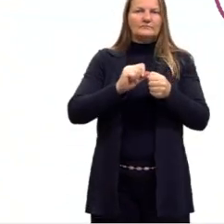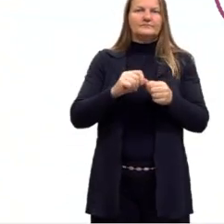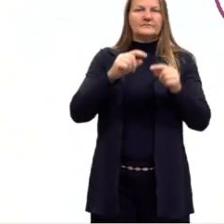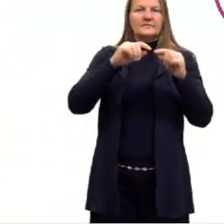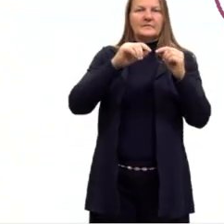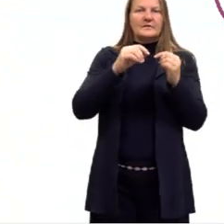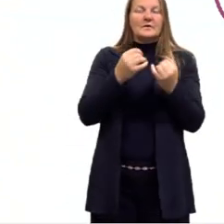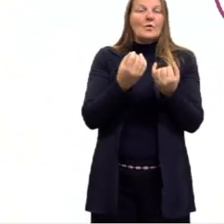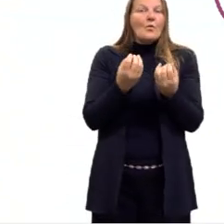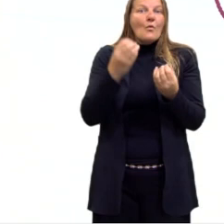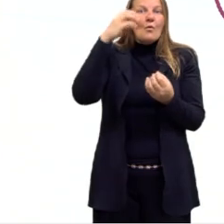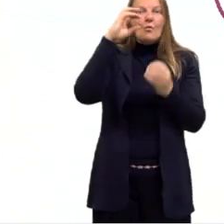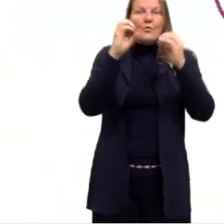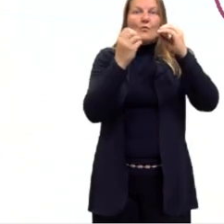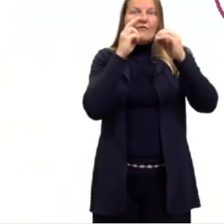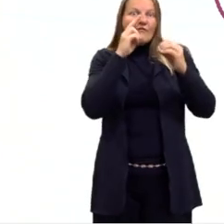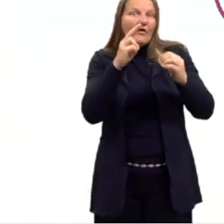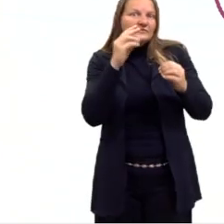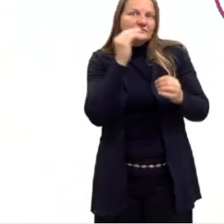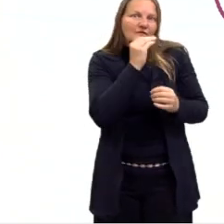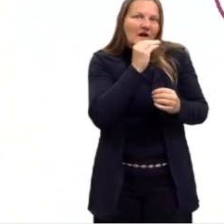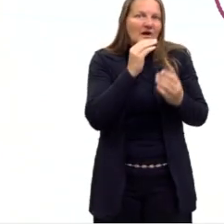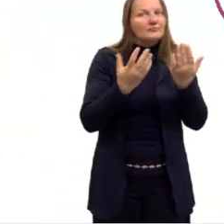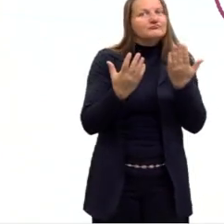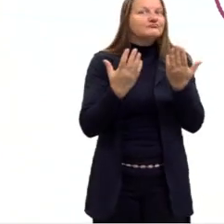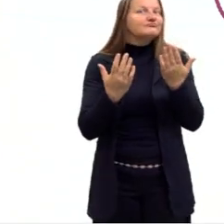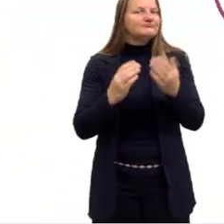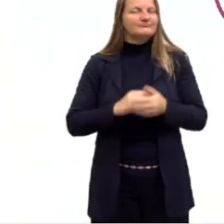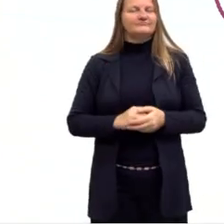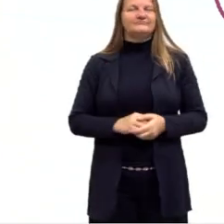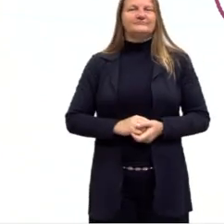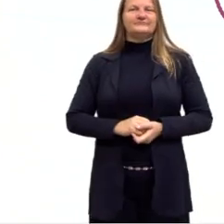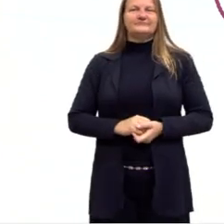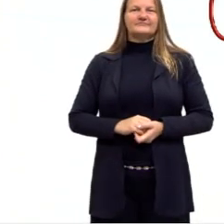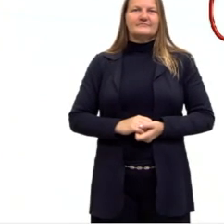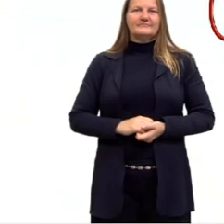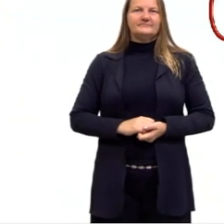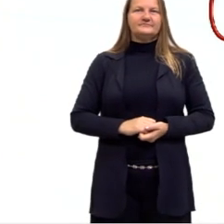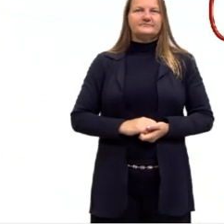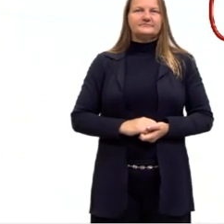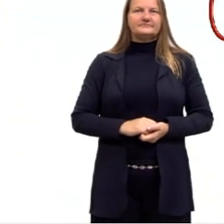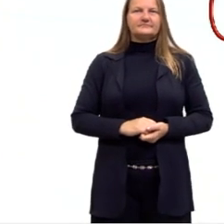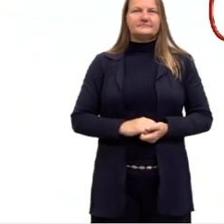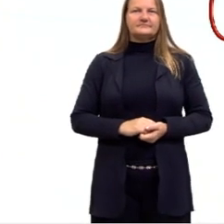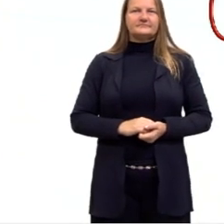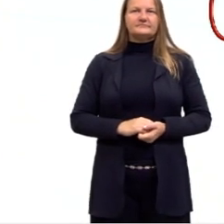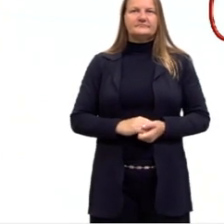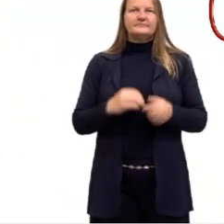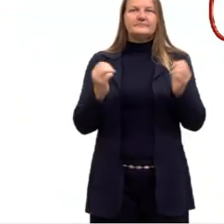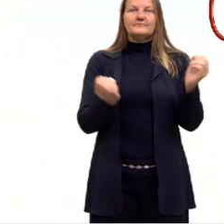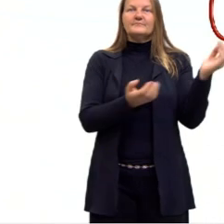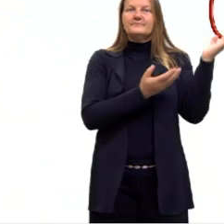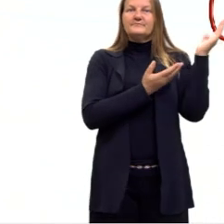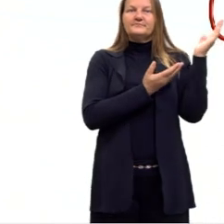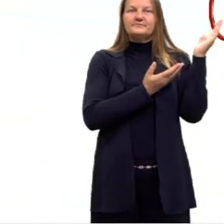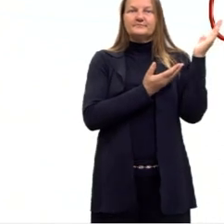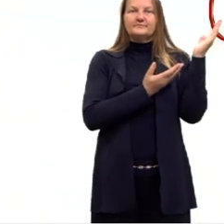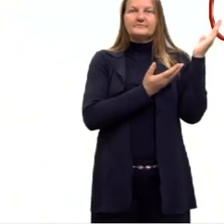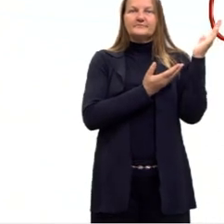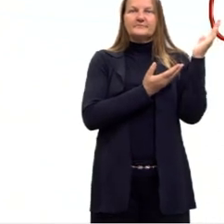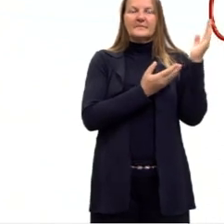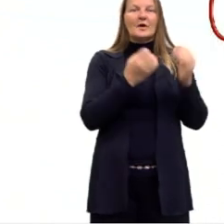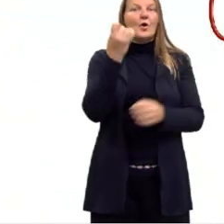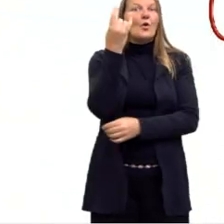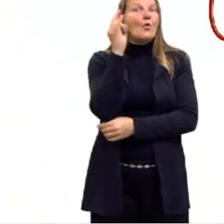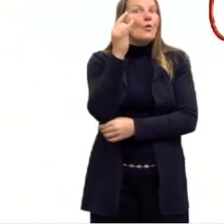Tá e agora a gente vai ver o que que acontece quando o circuito tá em paralelo Tá bom então a gente viu